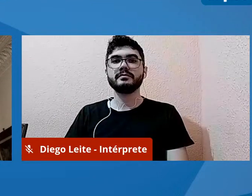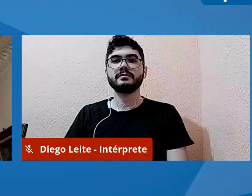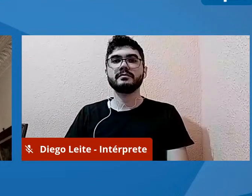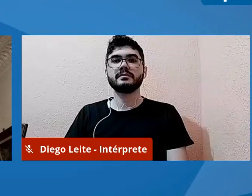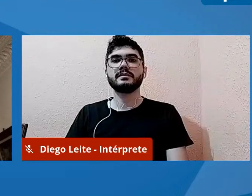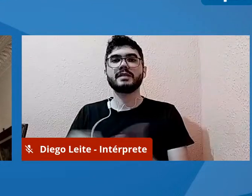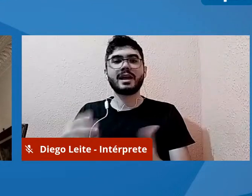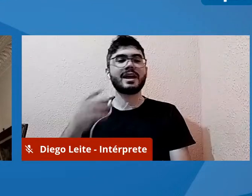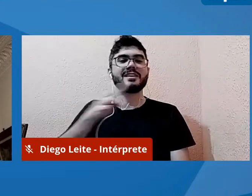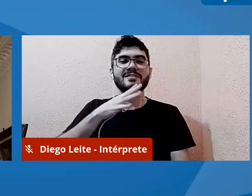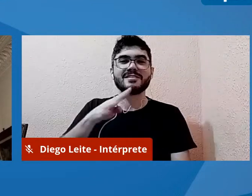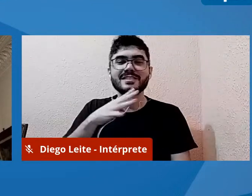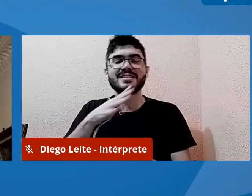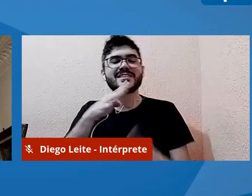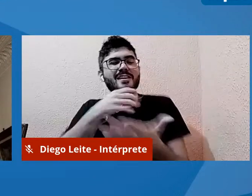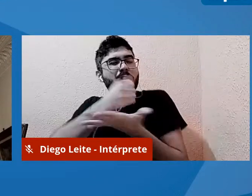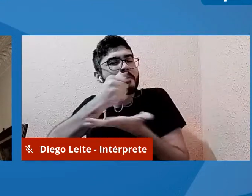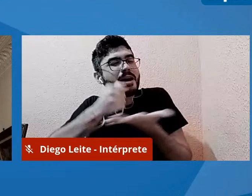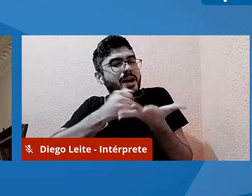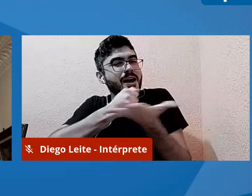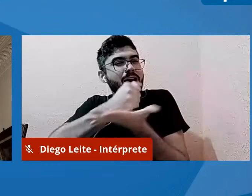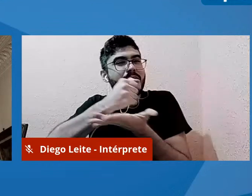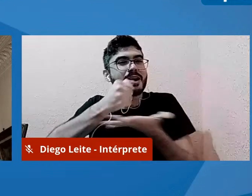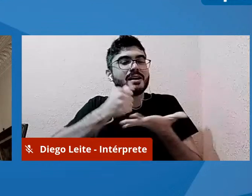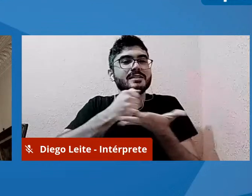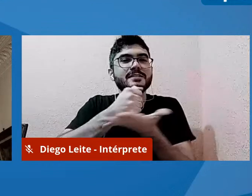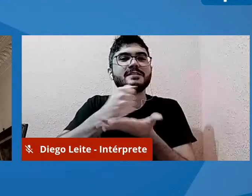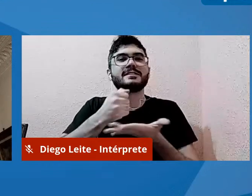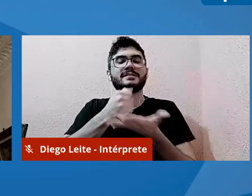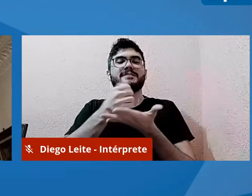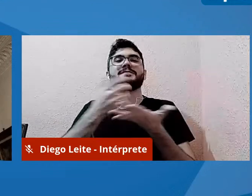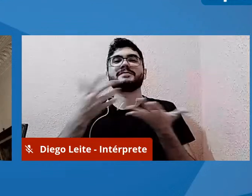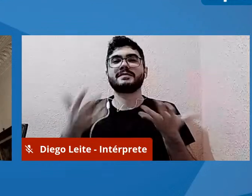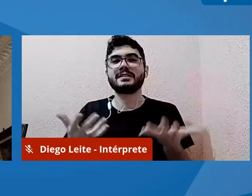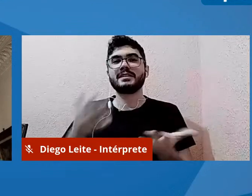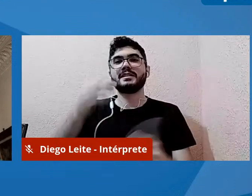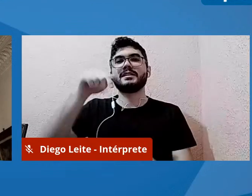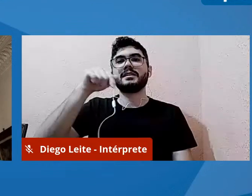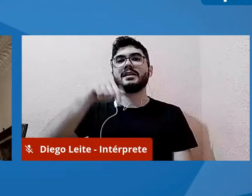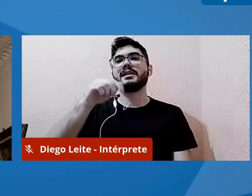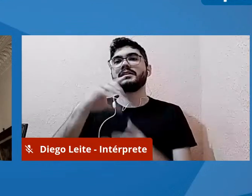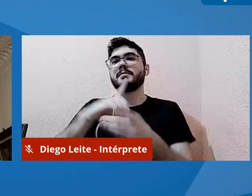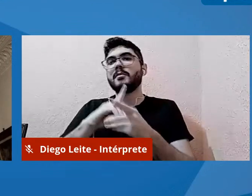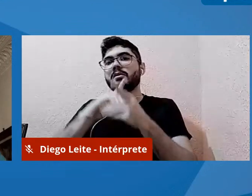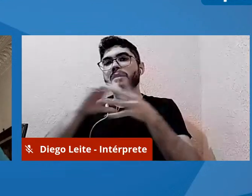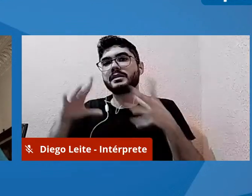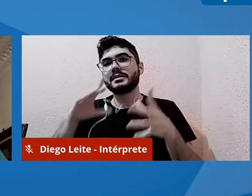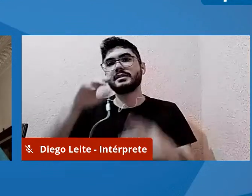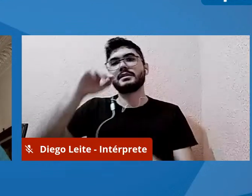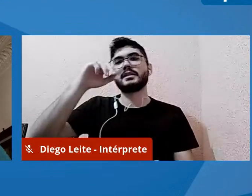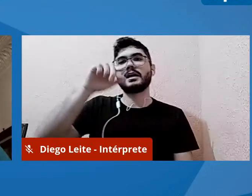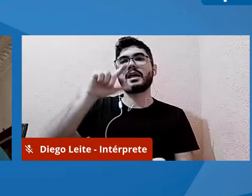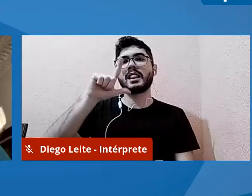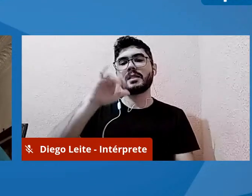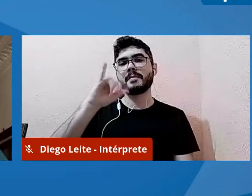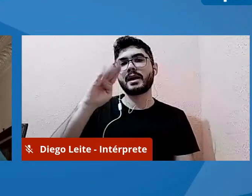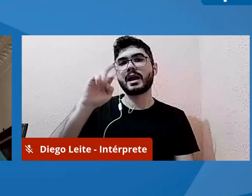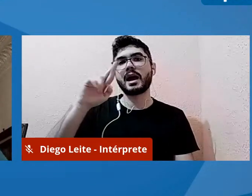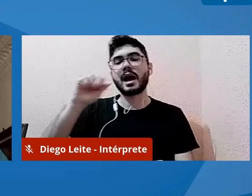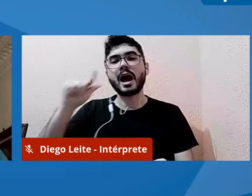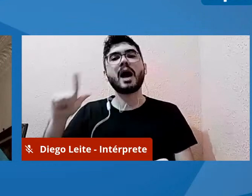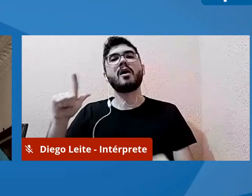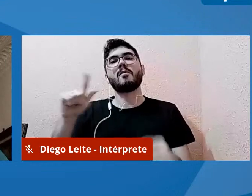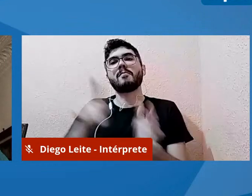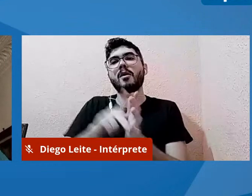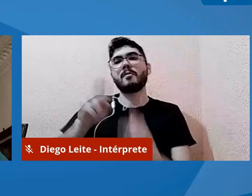intensidade. Democracia, né, essa democracia liberal burguesa de muito baixa intensidade, mas, enfim,